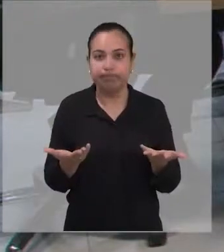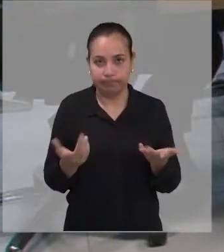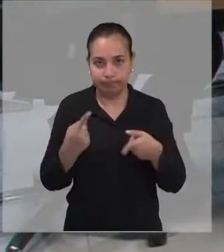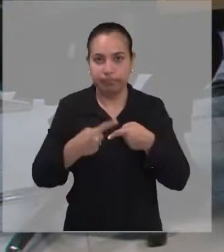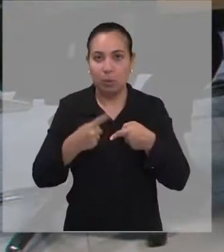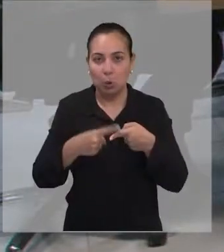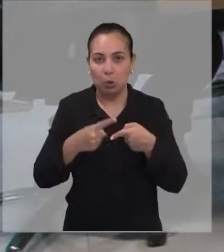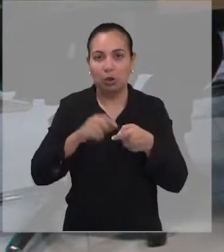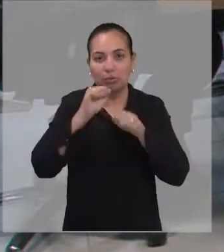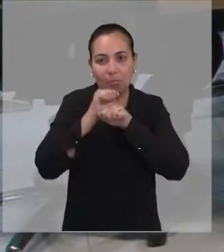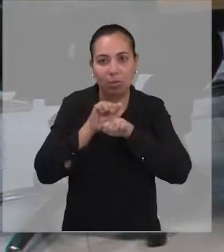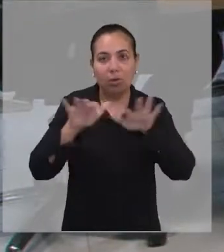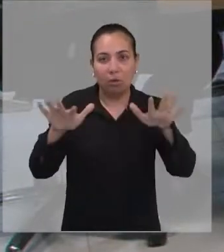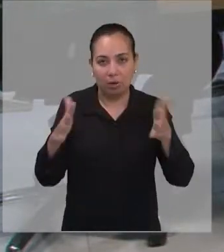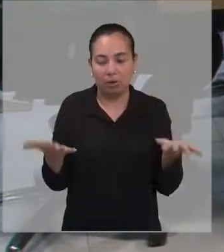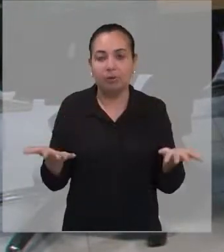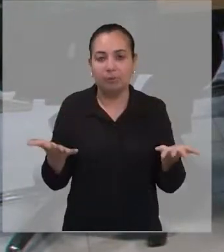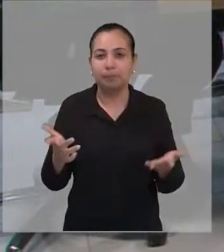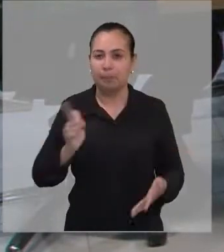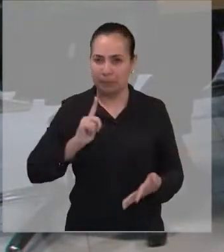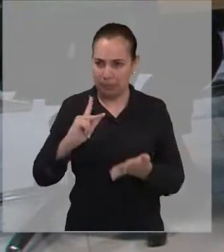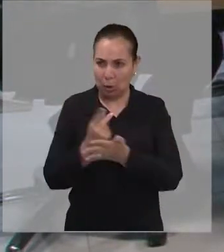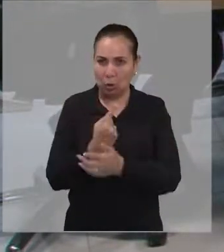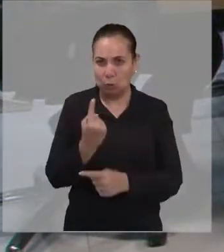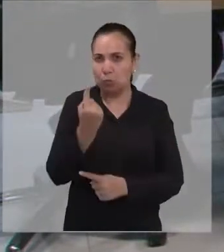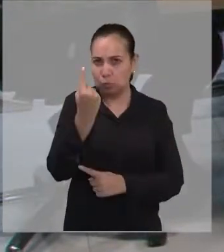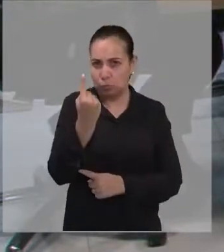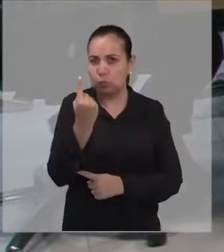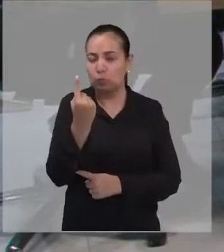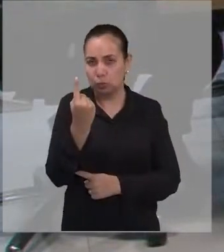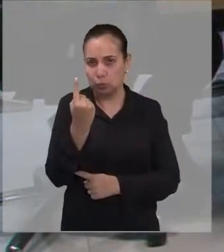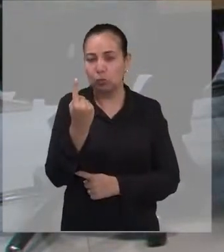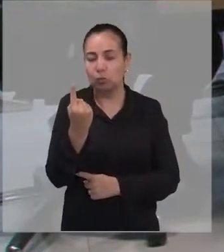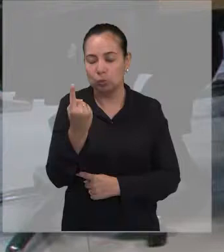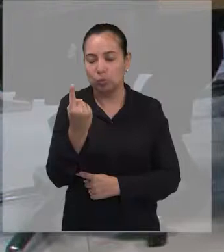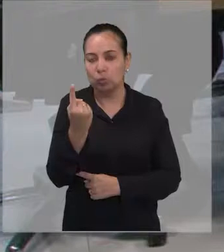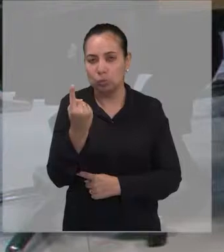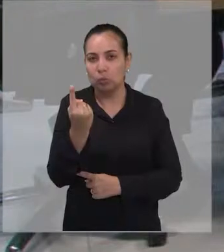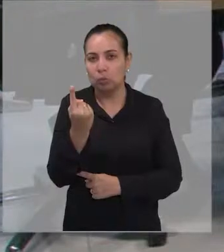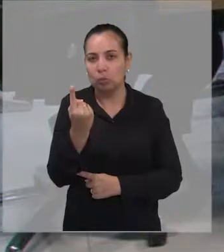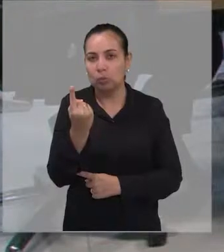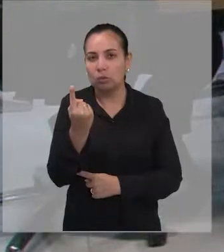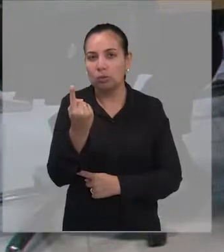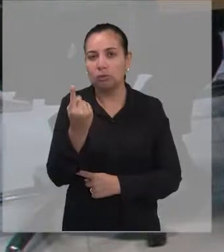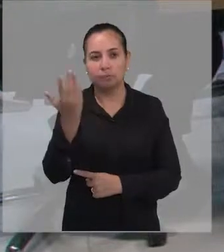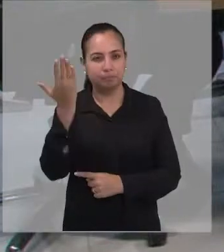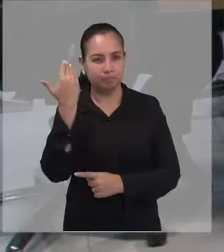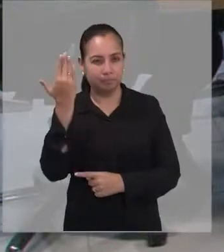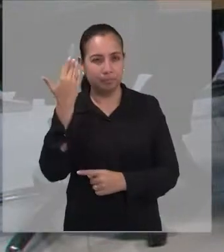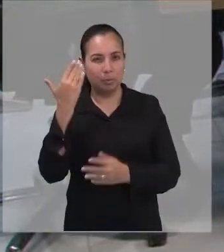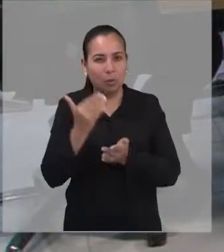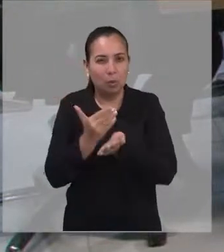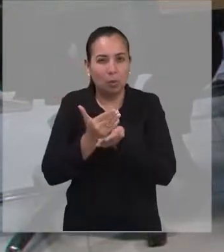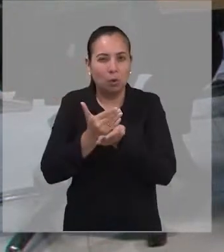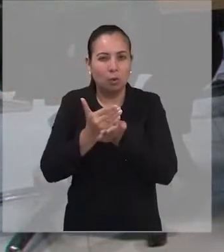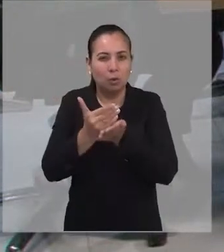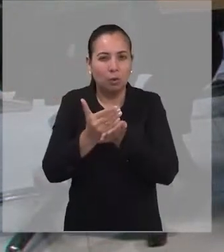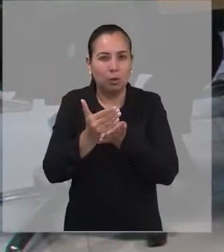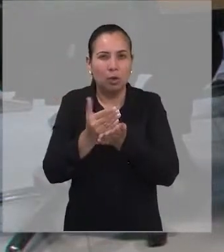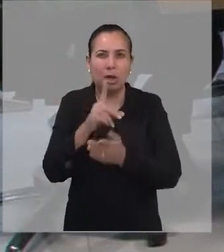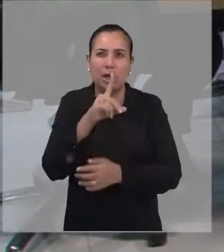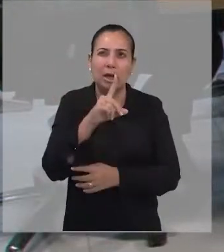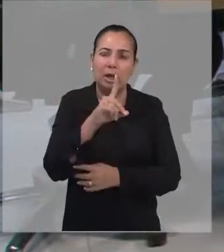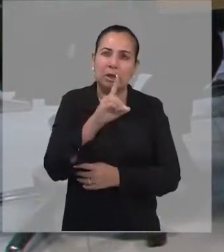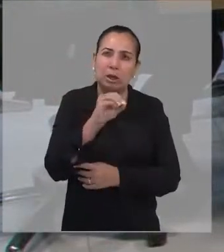ao STF... Houve um caso, né? Houve um caso? De um indicado no começo da República, não sei se pelo Deodoro ou pelo Floriano, que